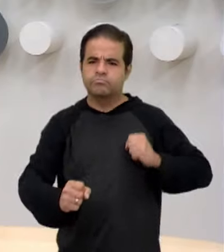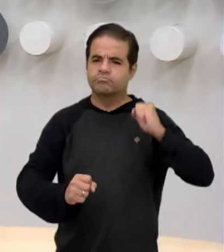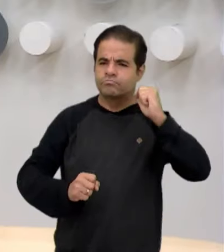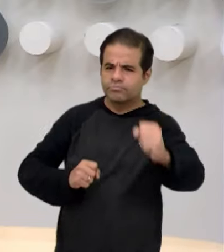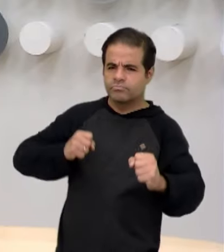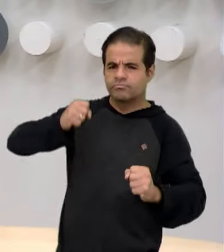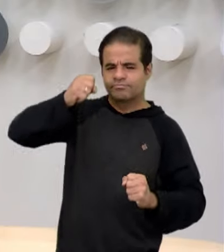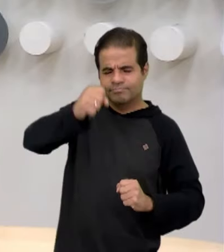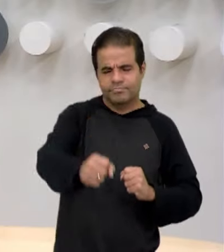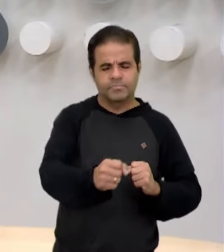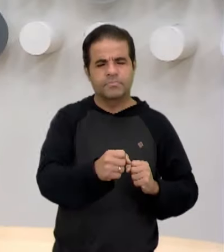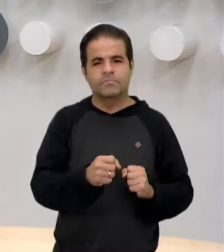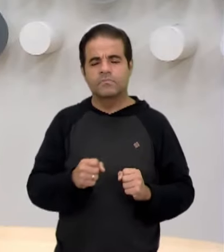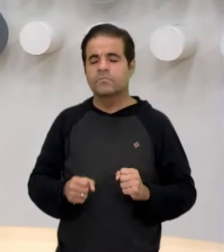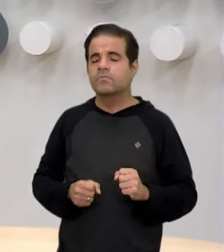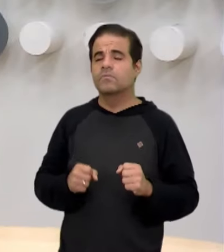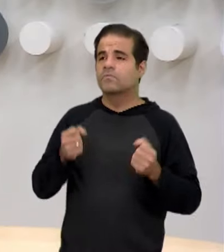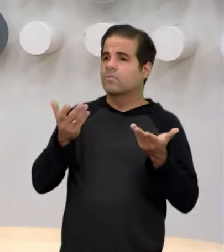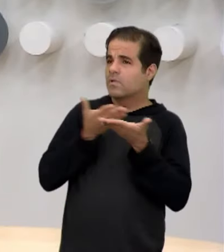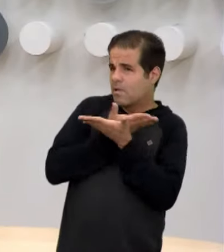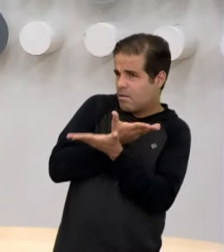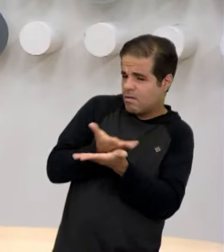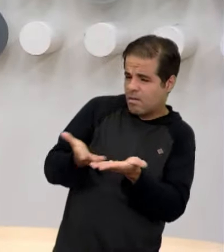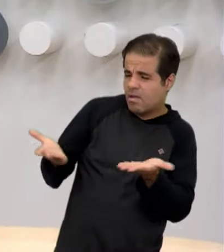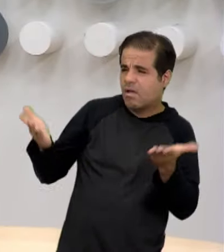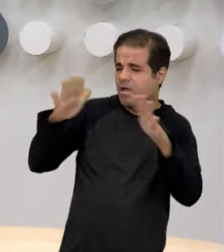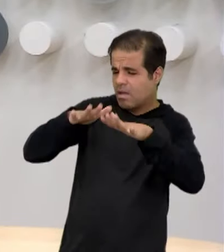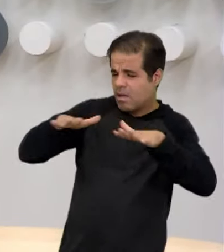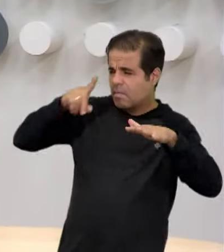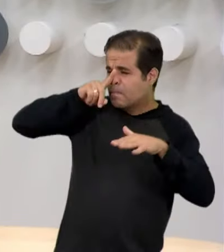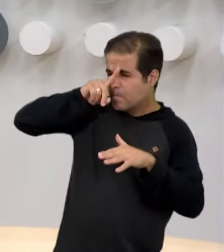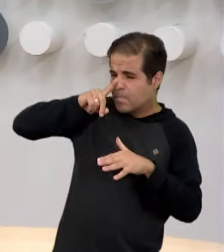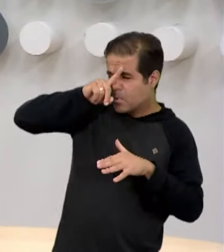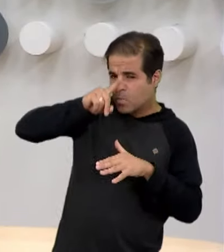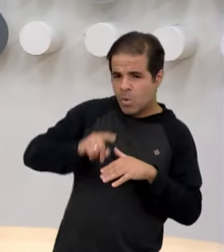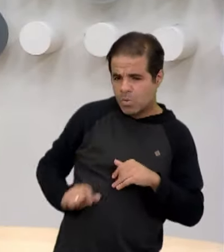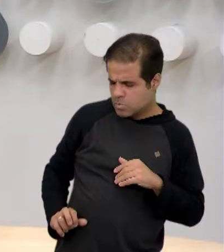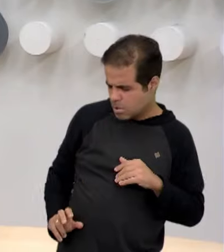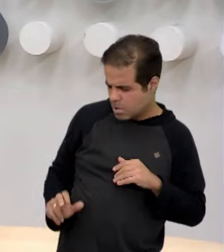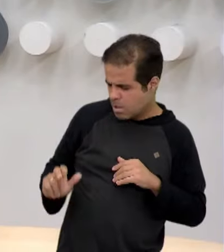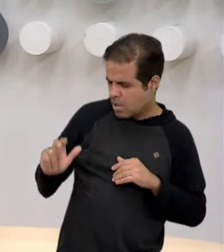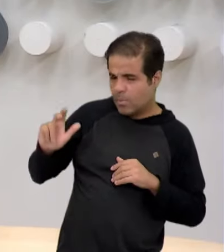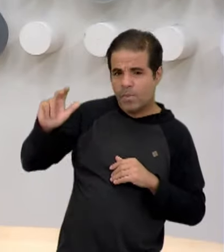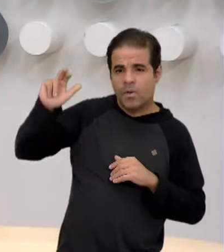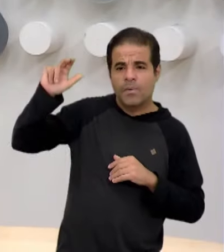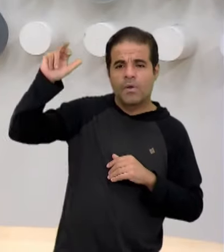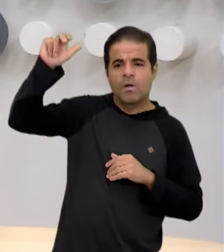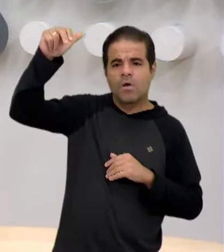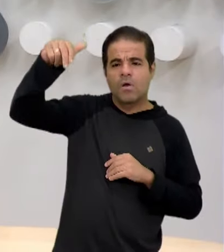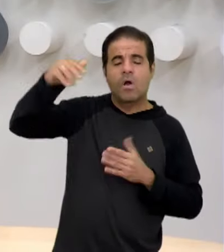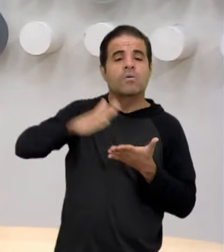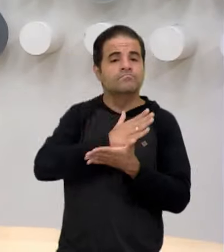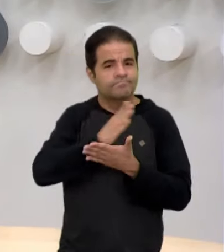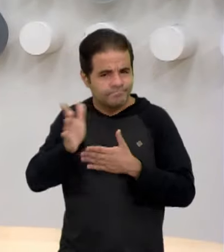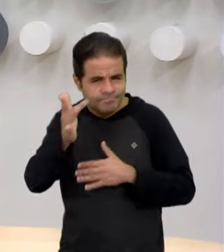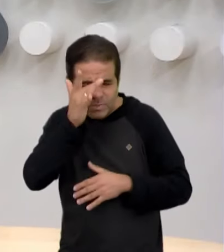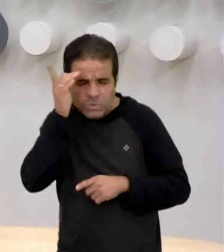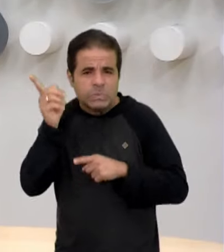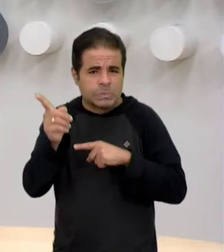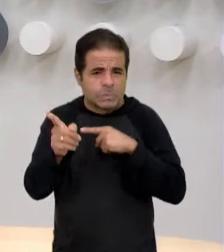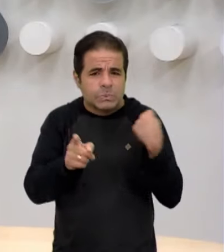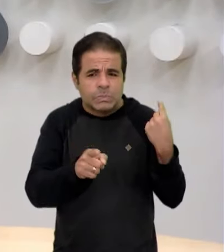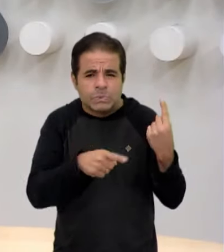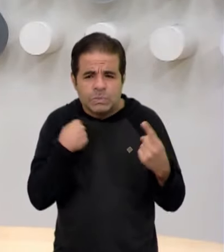lá. Por quê? Por ser um ambiente muito perigoso, né, de se escalar, muitas pessoas acabam falecendo na